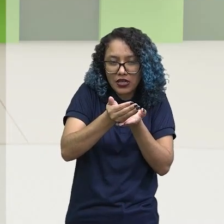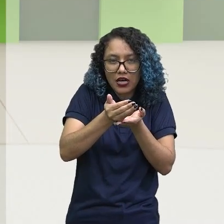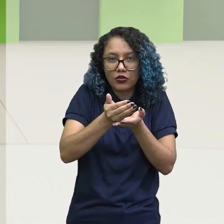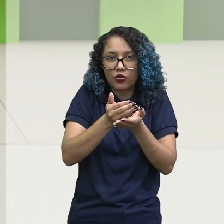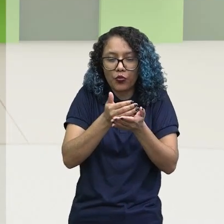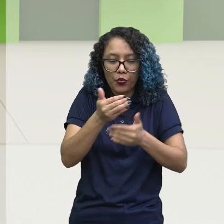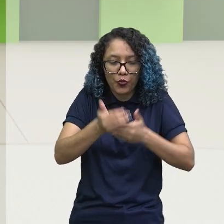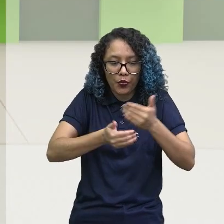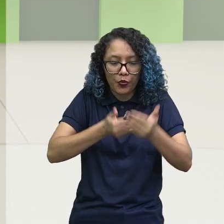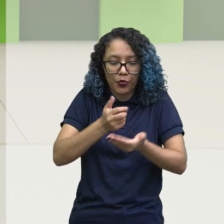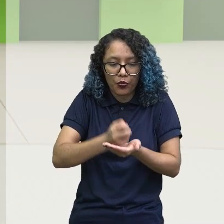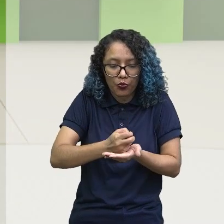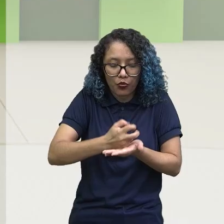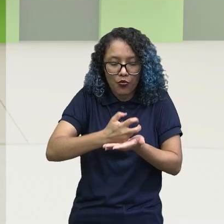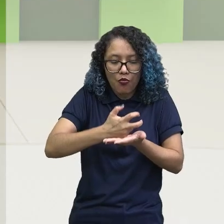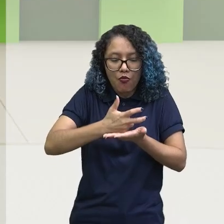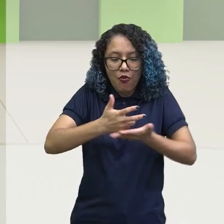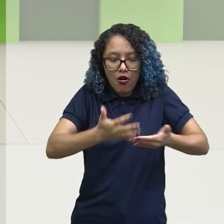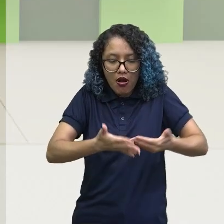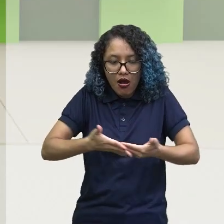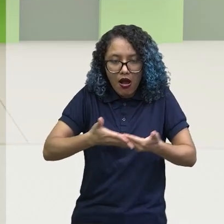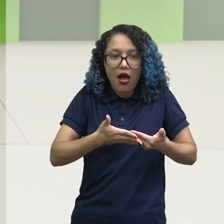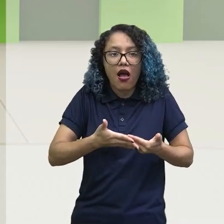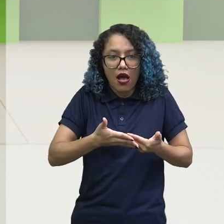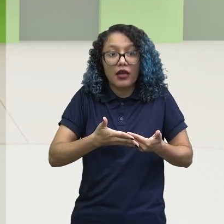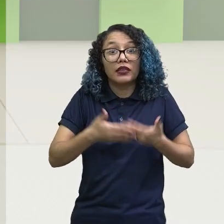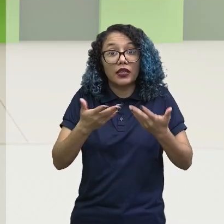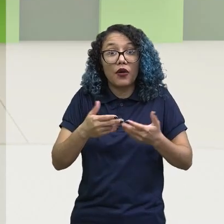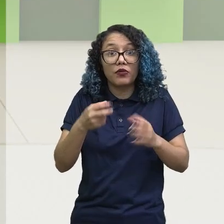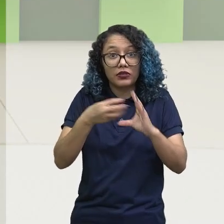indivíduo, né, aquela célula ela consegue